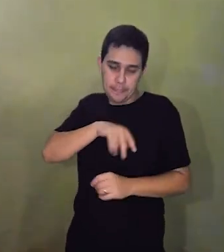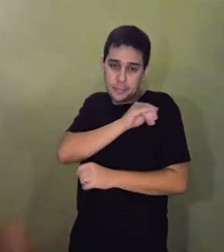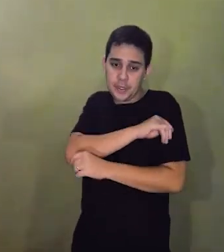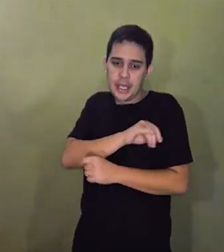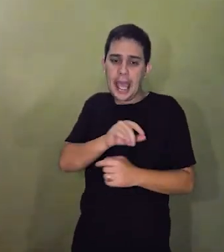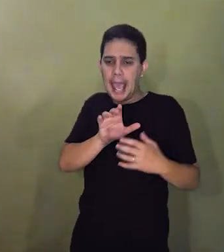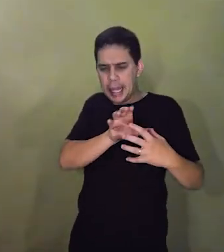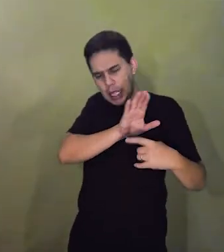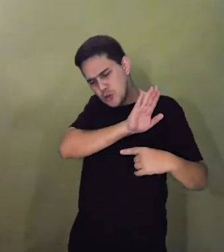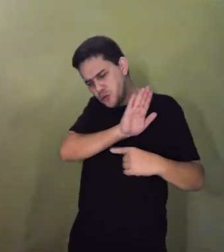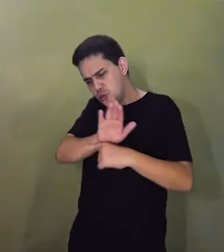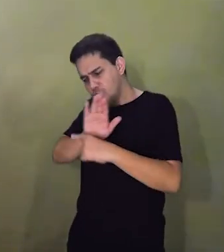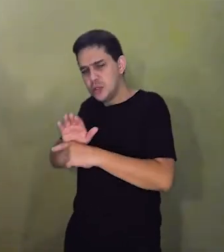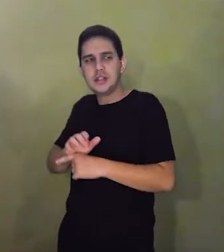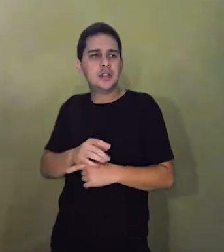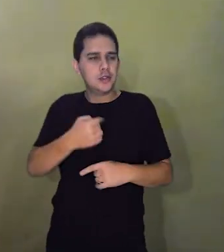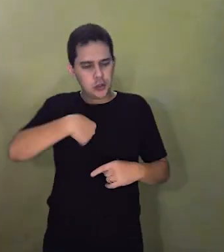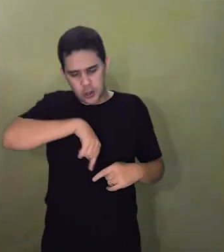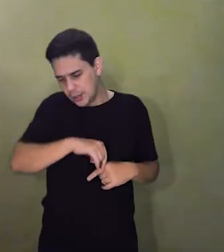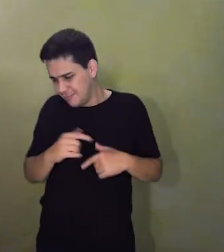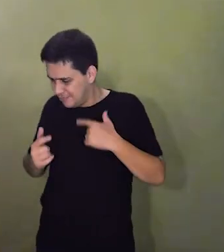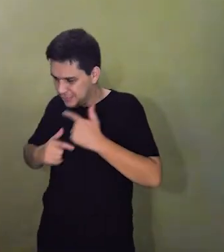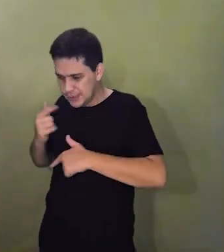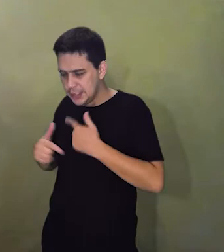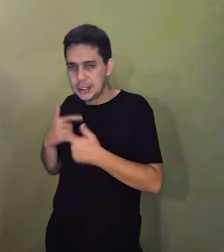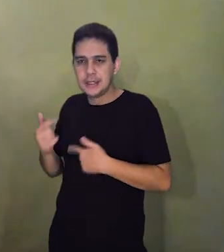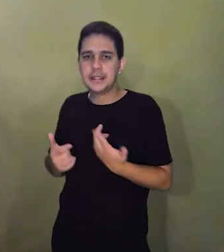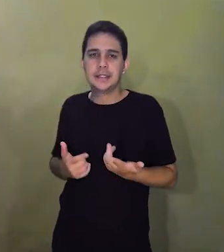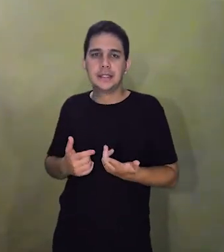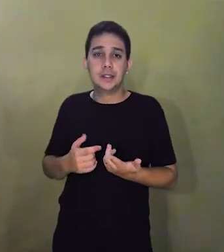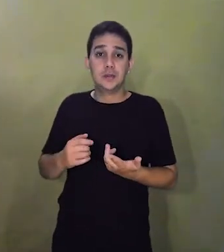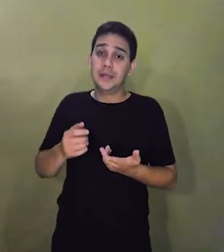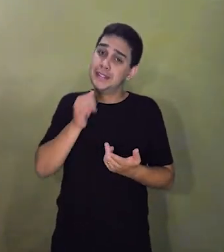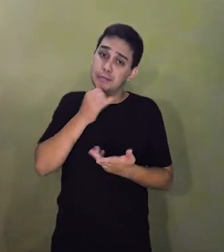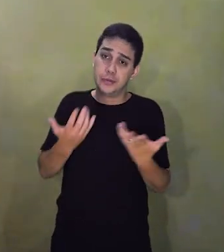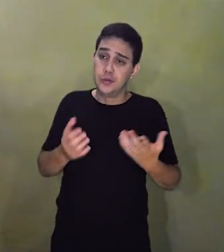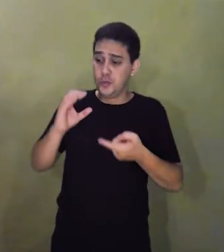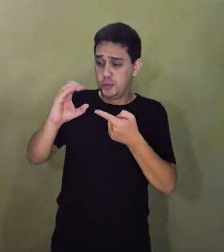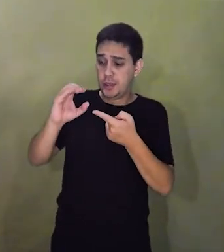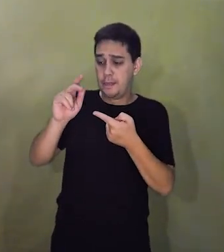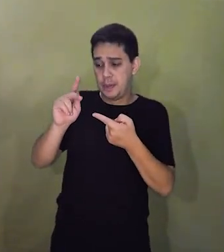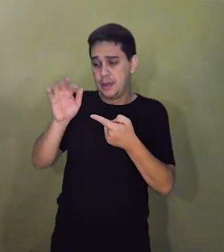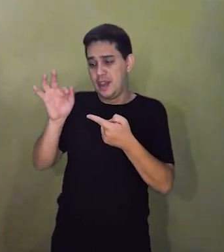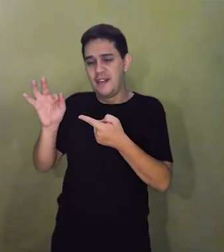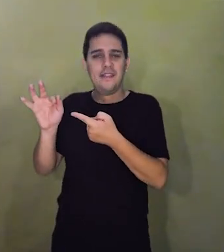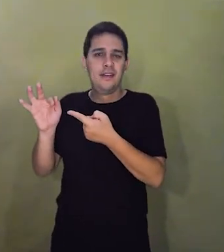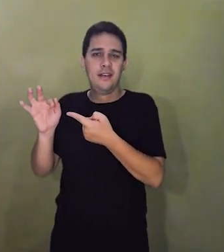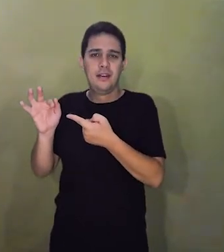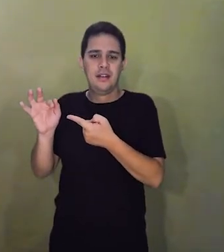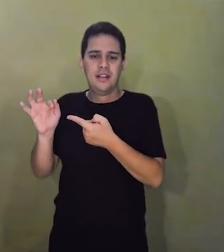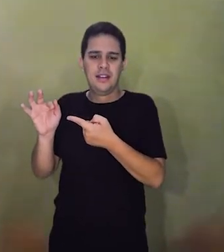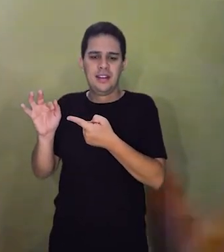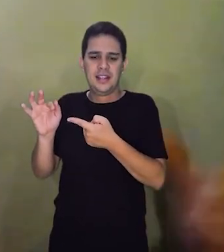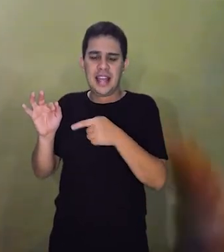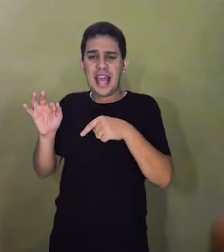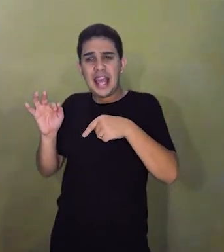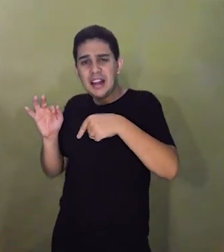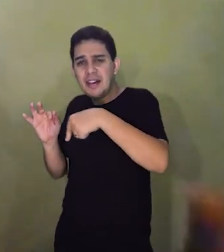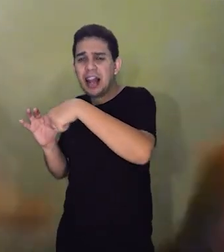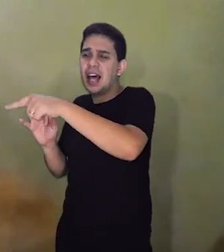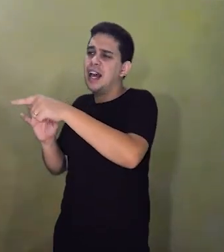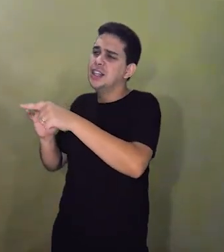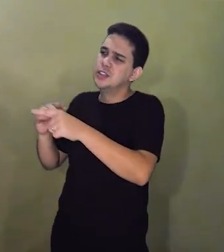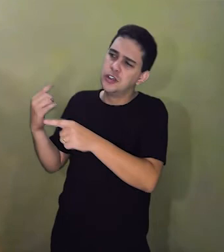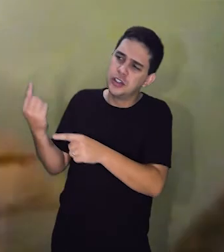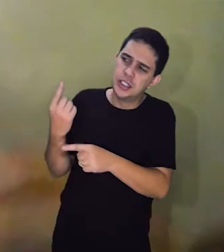nessa interação que ela tem com outros órgãos. Às vezes, um mero CPF, que é algo que seria difícil de conseguir lá para o assistente